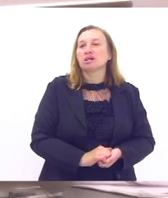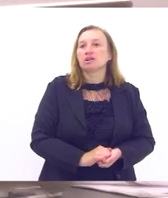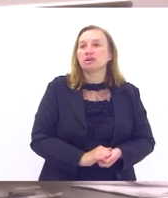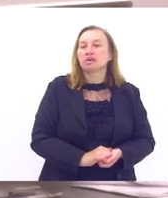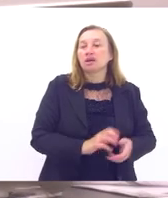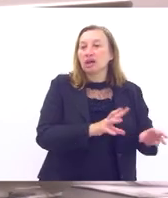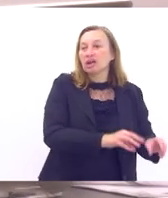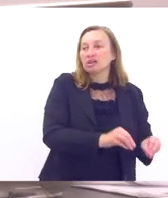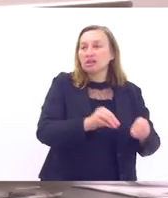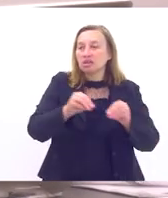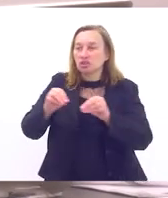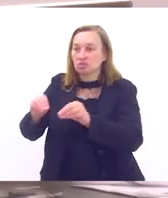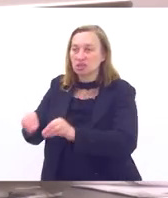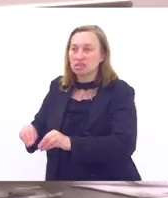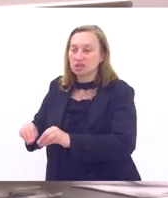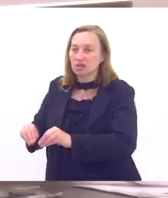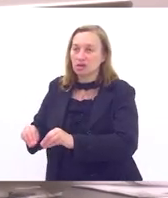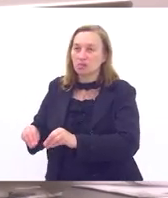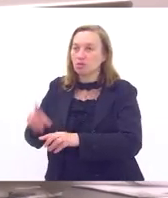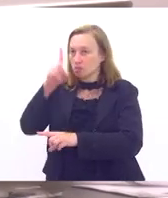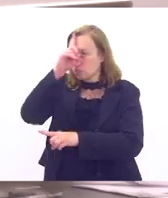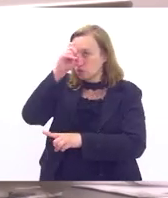a transmissão